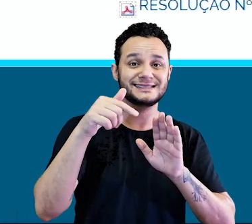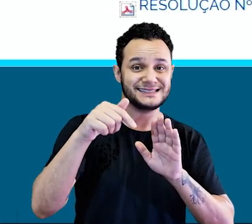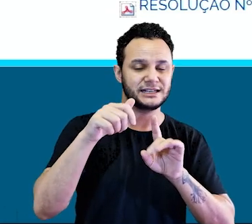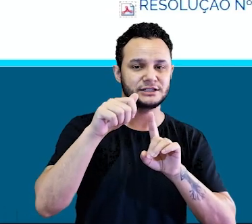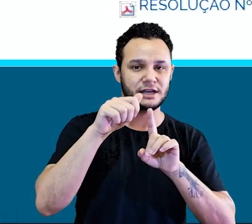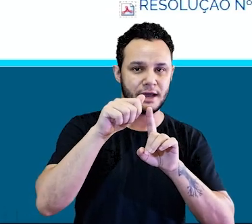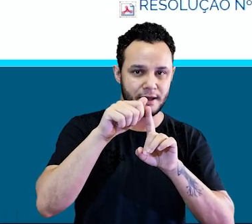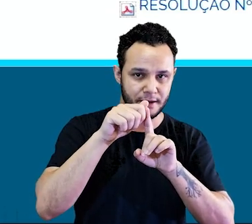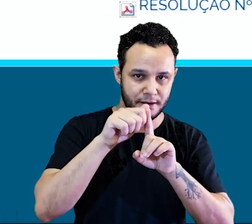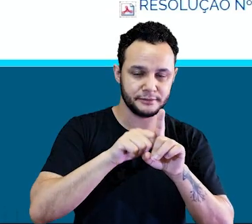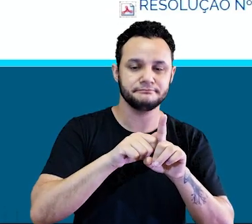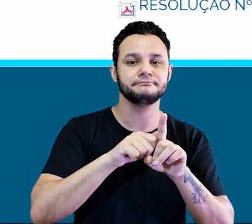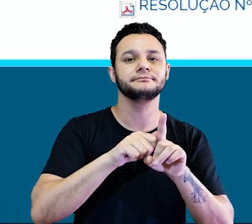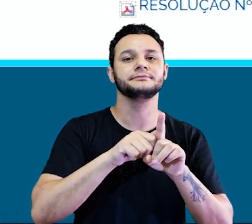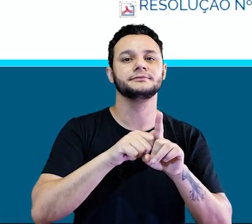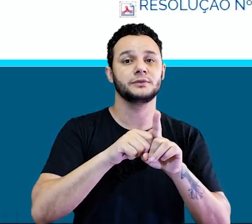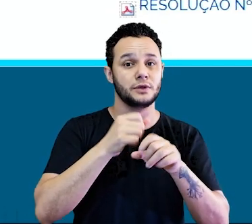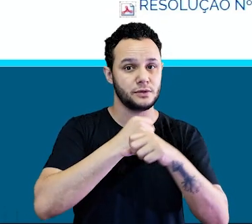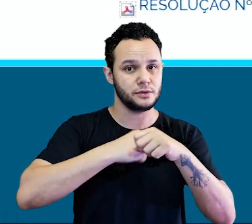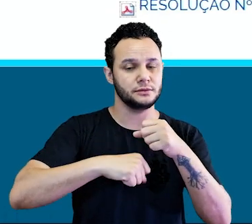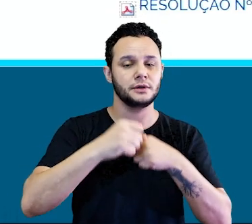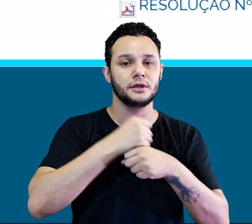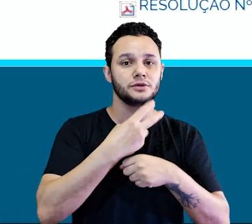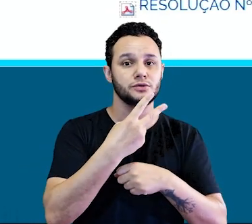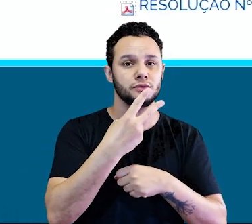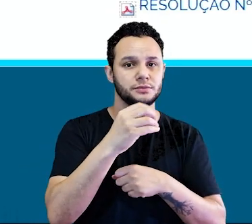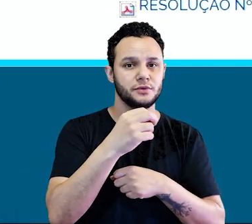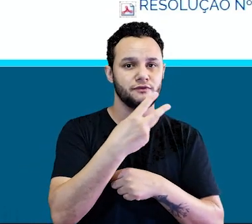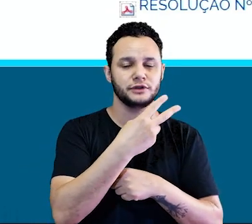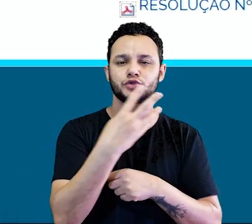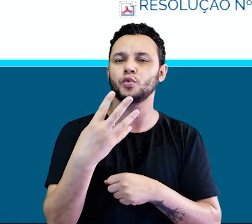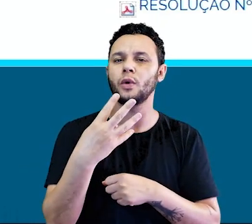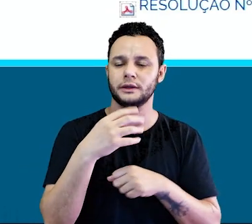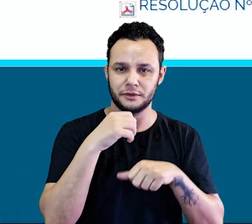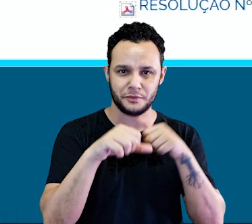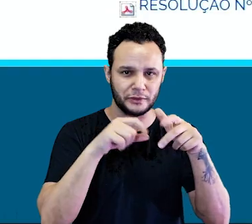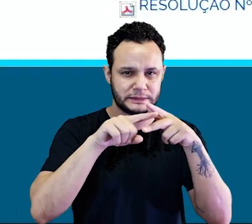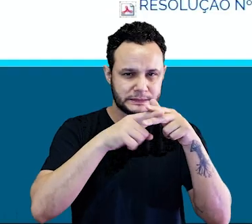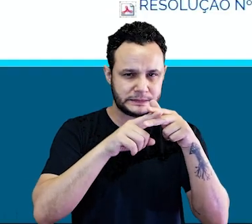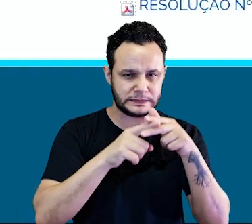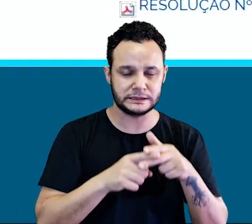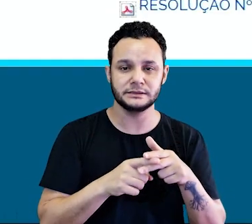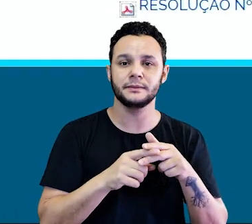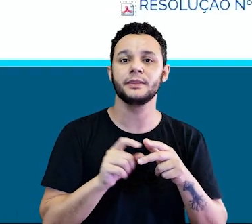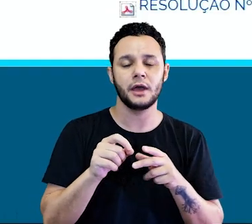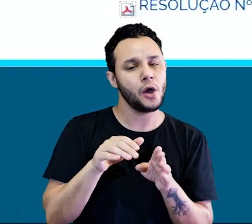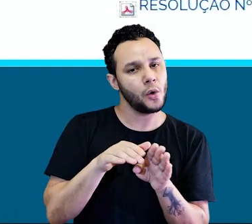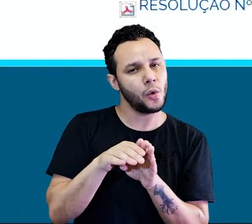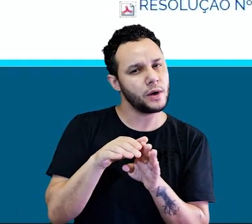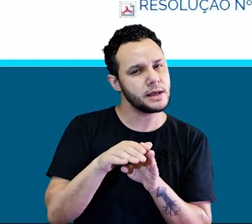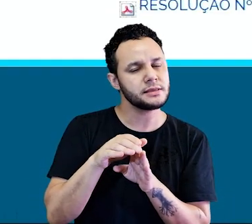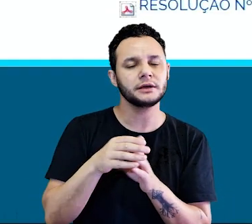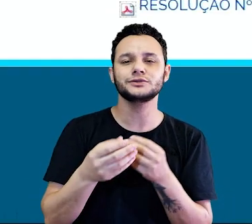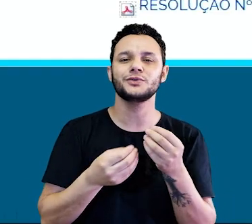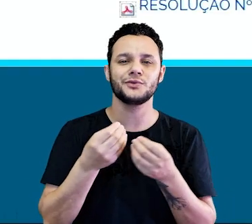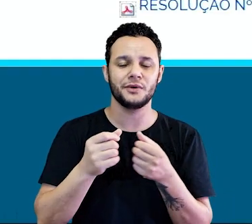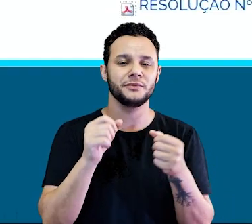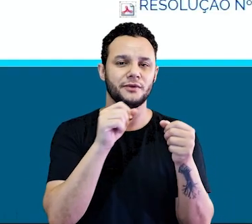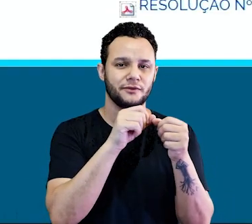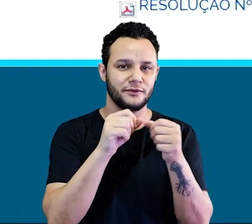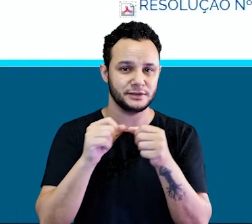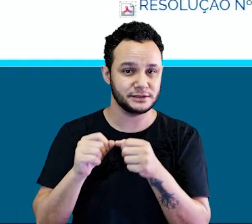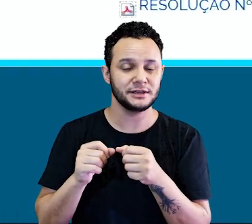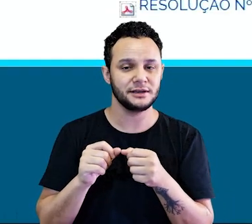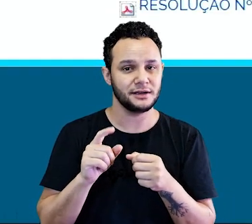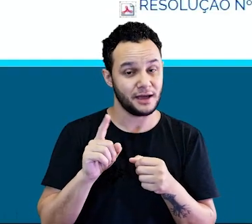de 7 de março de 2024, né, e que dá as orientações para execução,